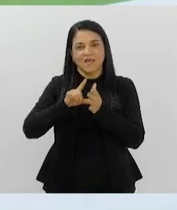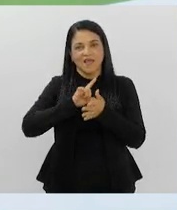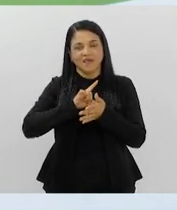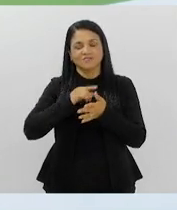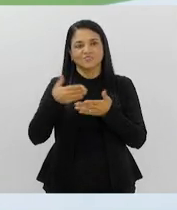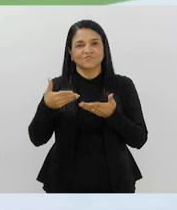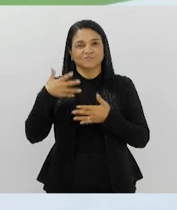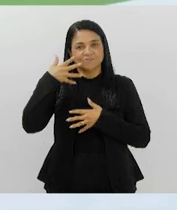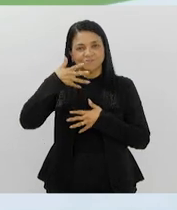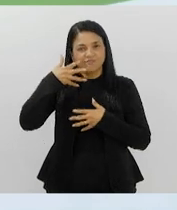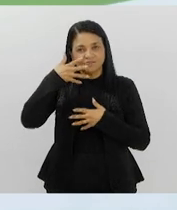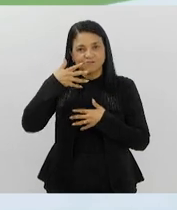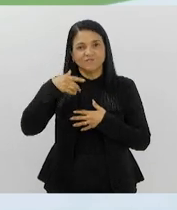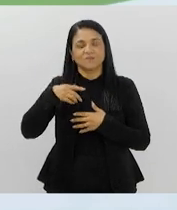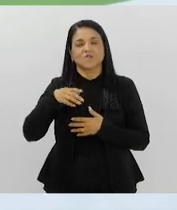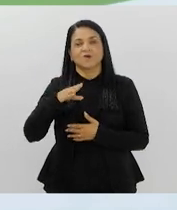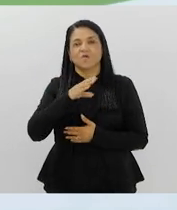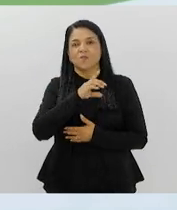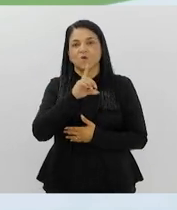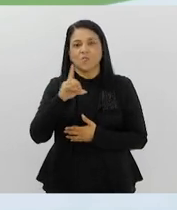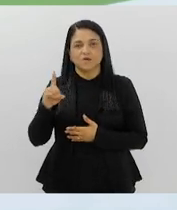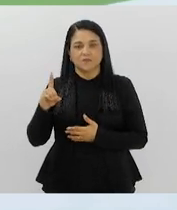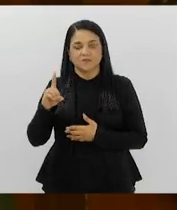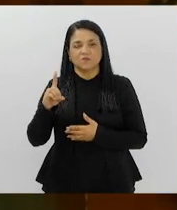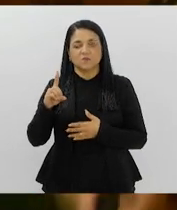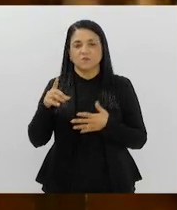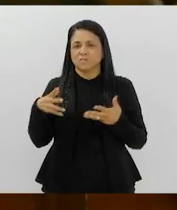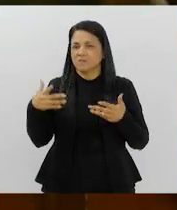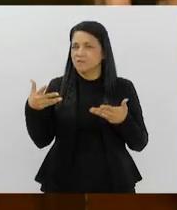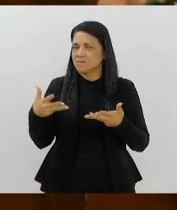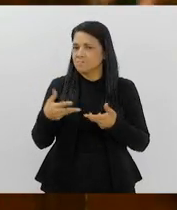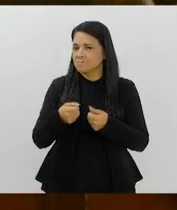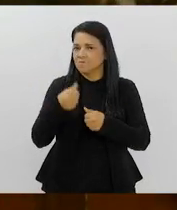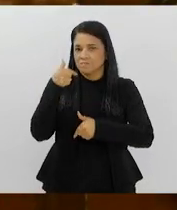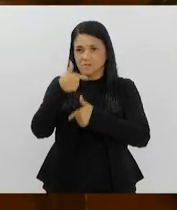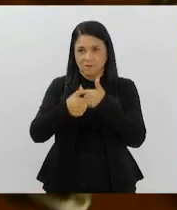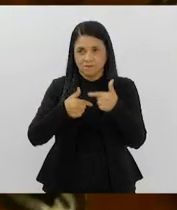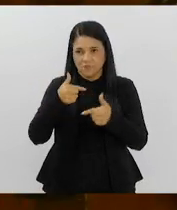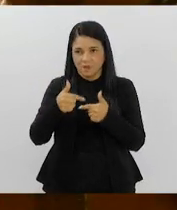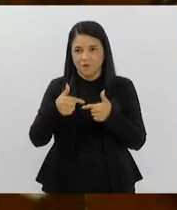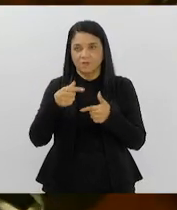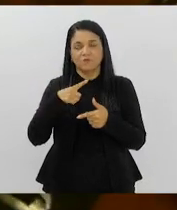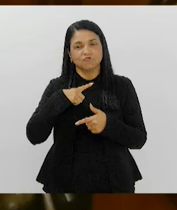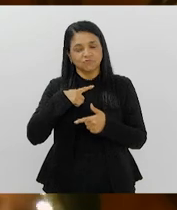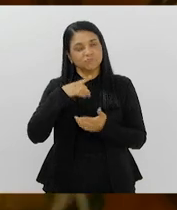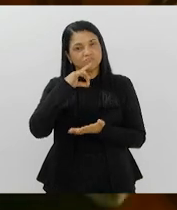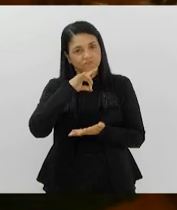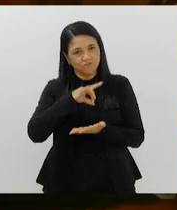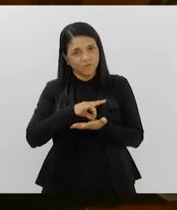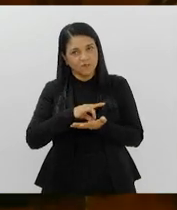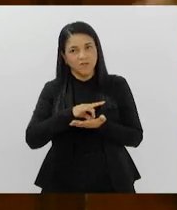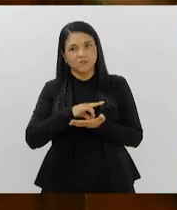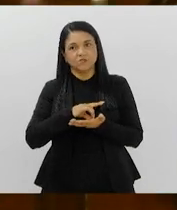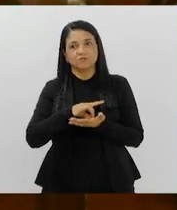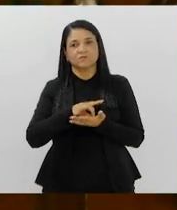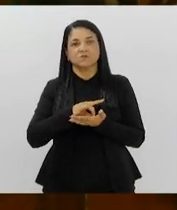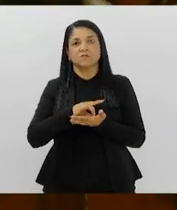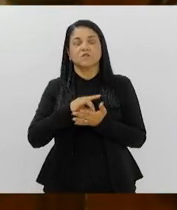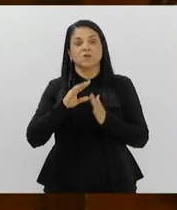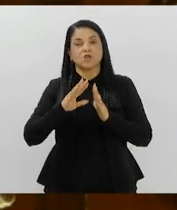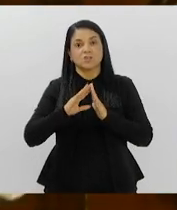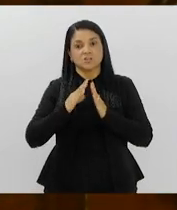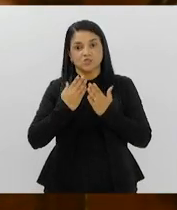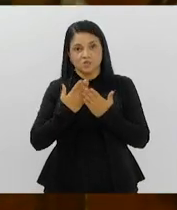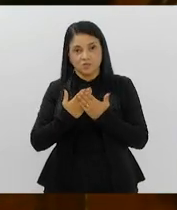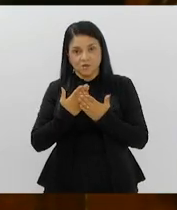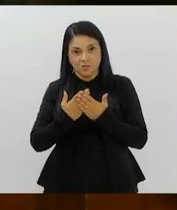coordenação. O coronel Taopa era o coordenador, que fez um trabalho espetacular. Mas eu tinha isso como verdade, que palestra boa era palestra rápida, e se fosse rápida não